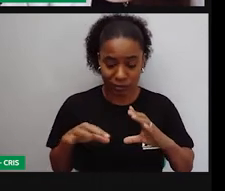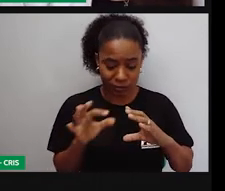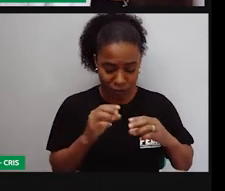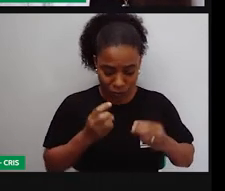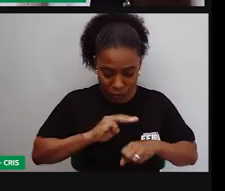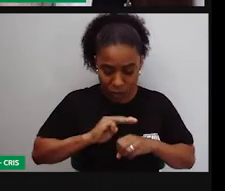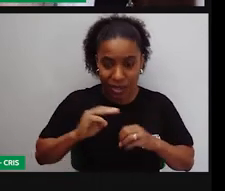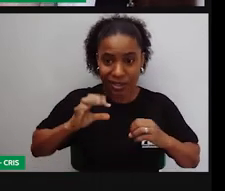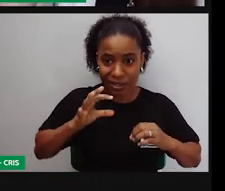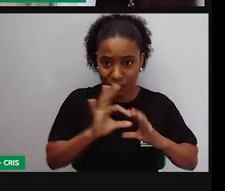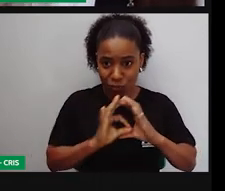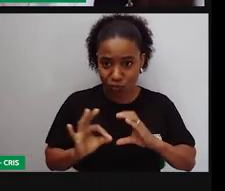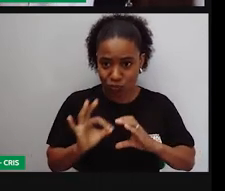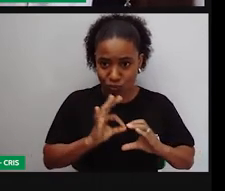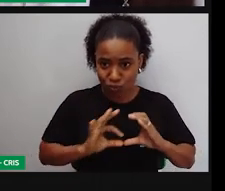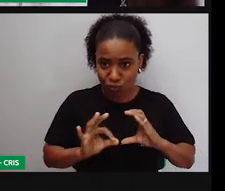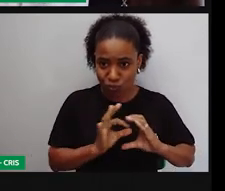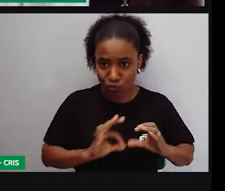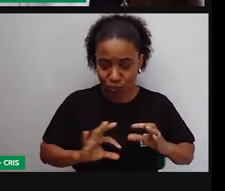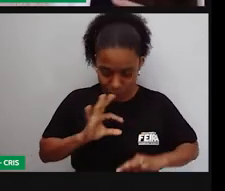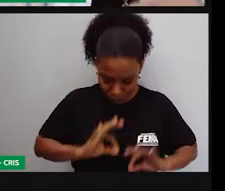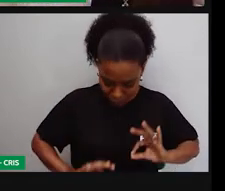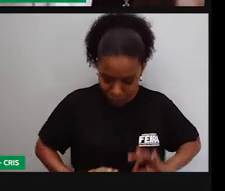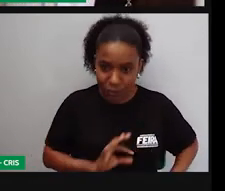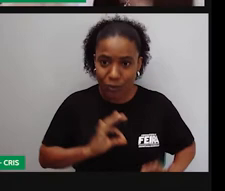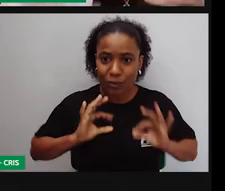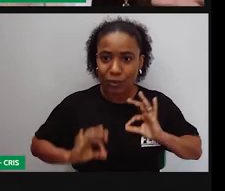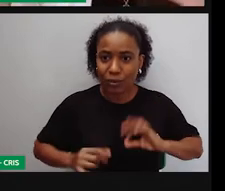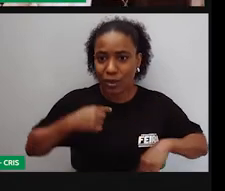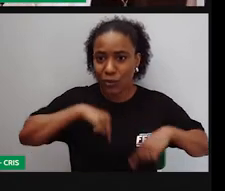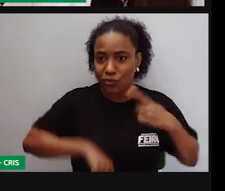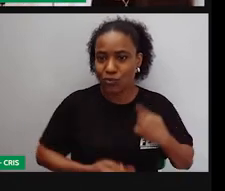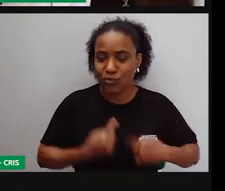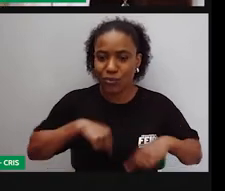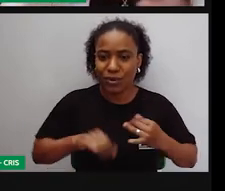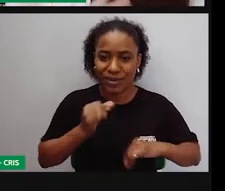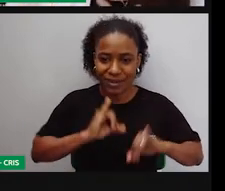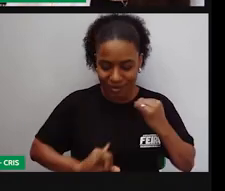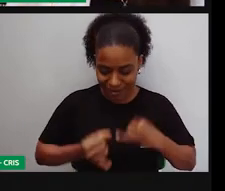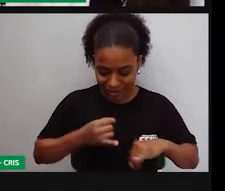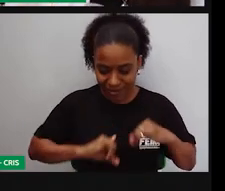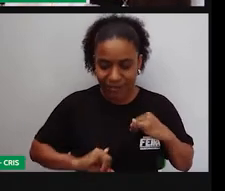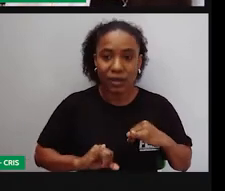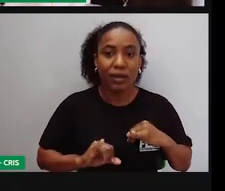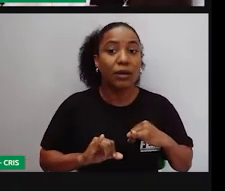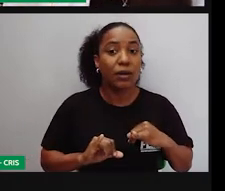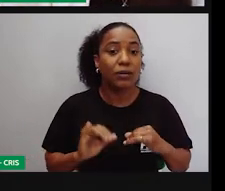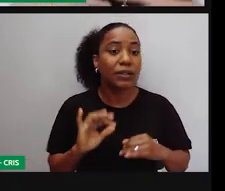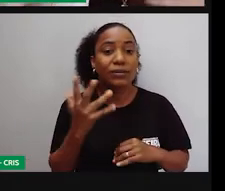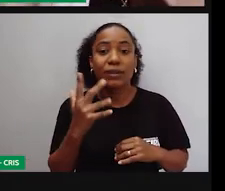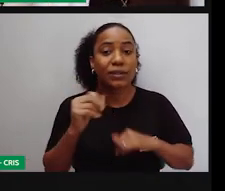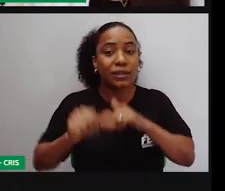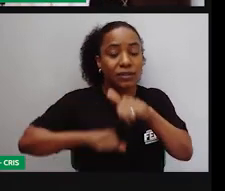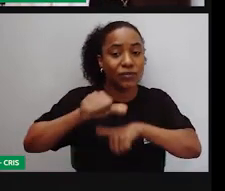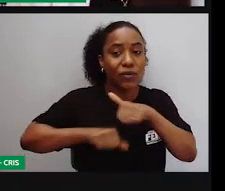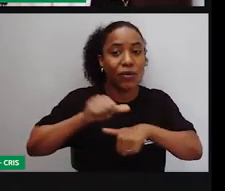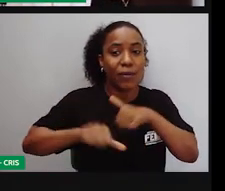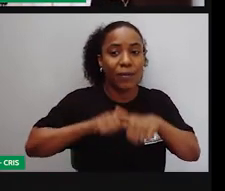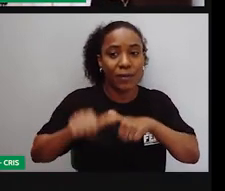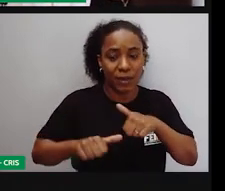simples. Então, existem as moléculas simples que, através de reações químicas, vão se transformar em moléculas